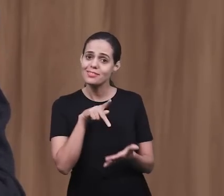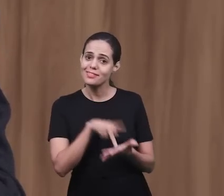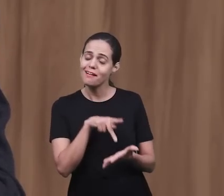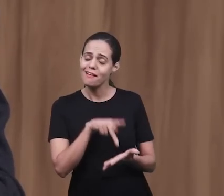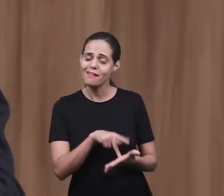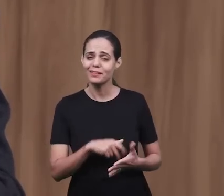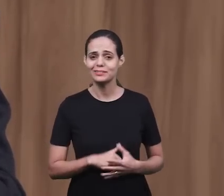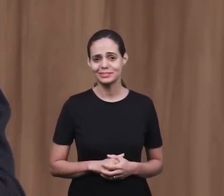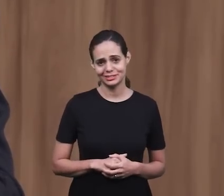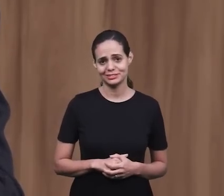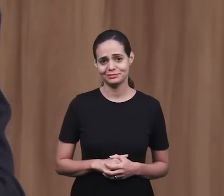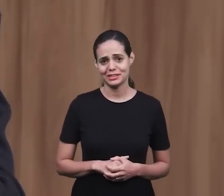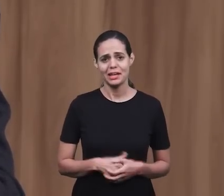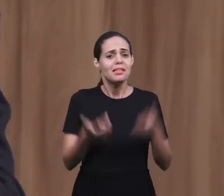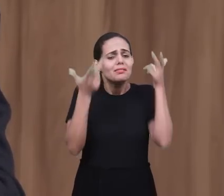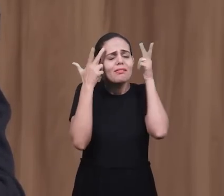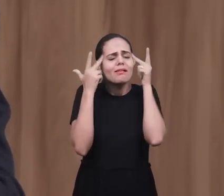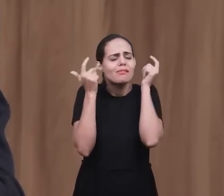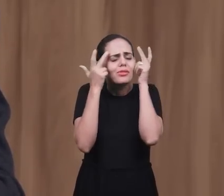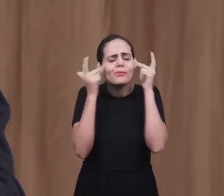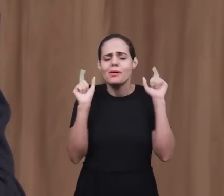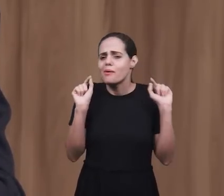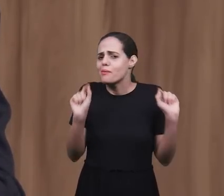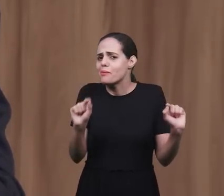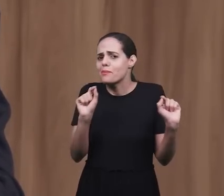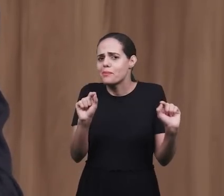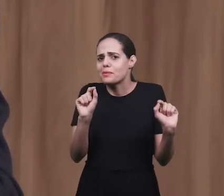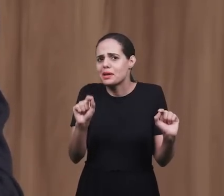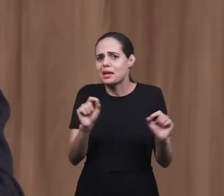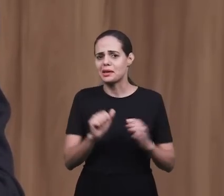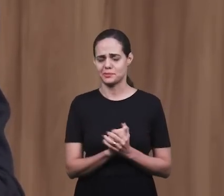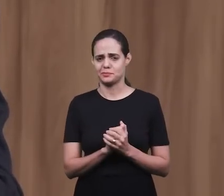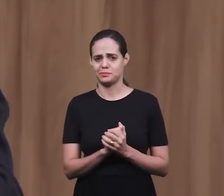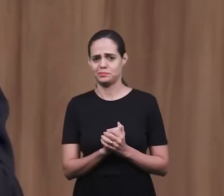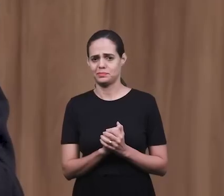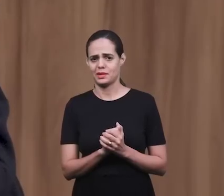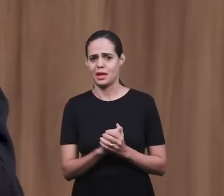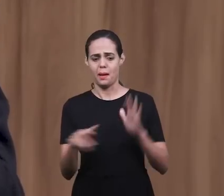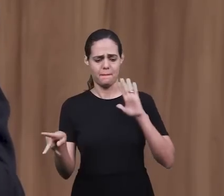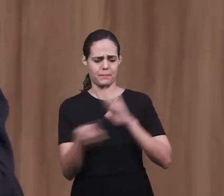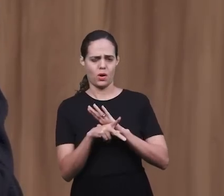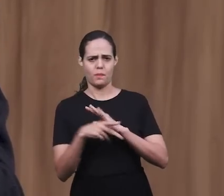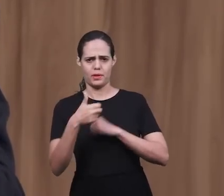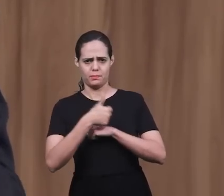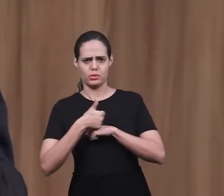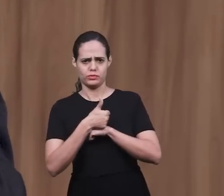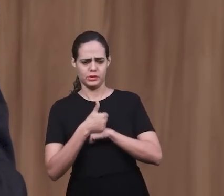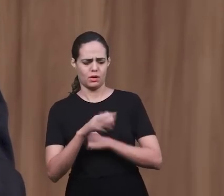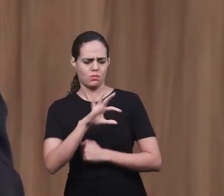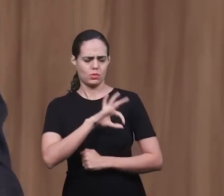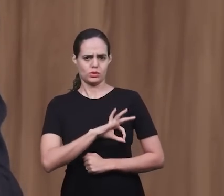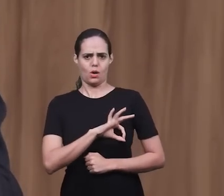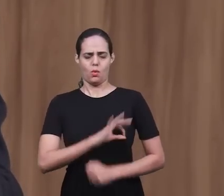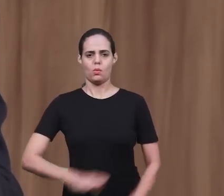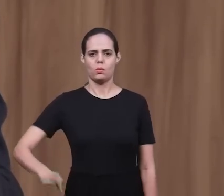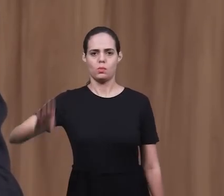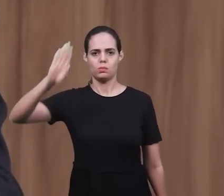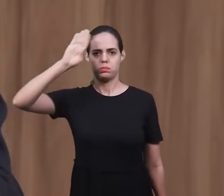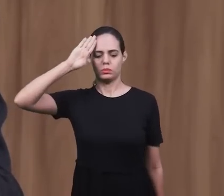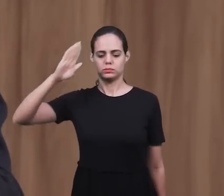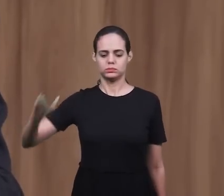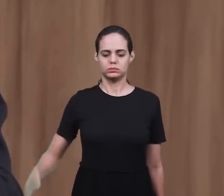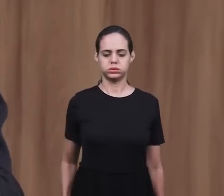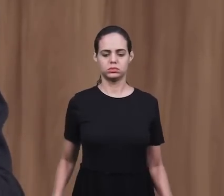E, naturalmente, por ser da polícia, é natural que lá na profissão dele, ele tenha que ter uma postura de policial.